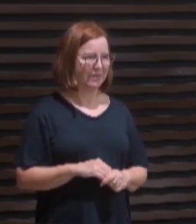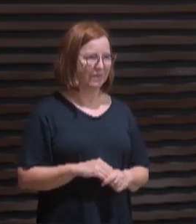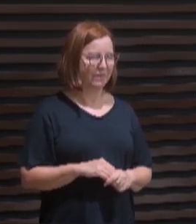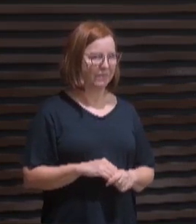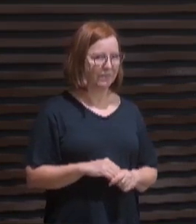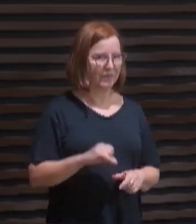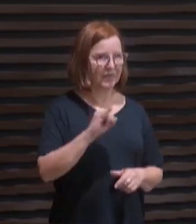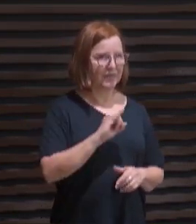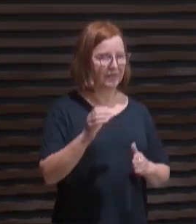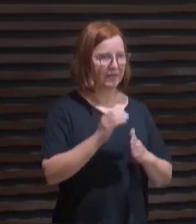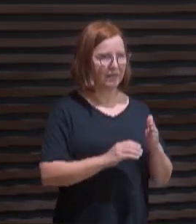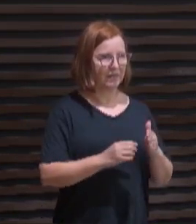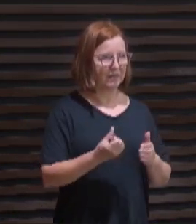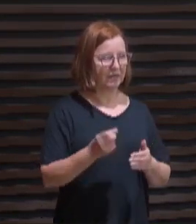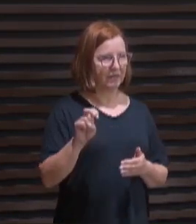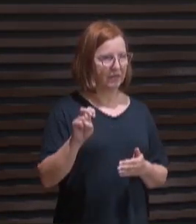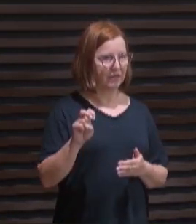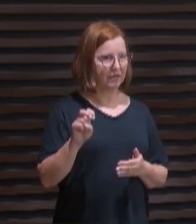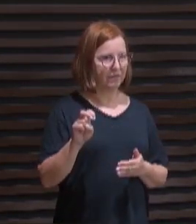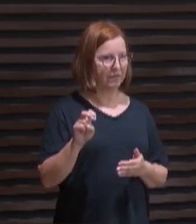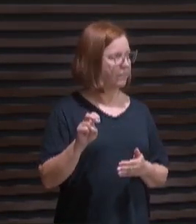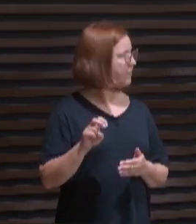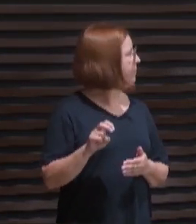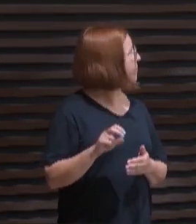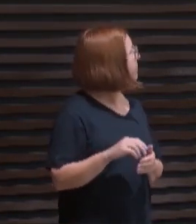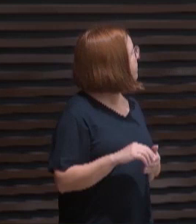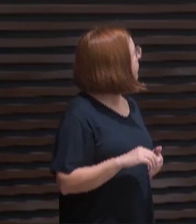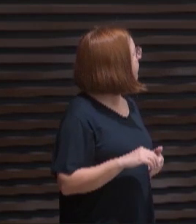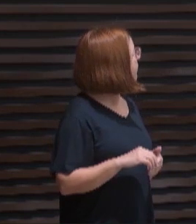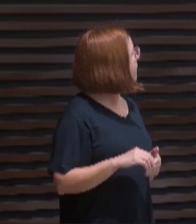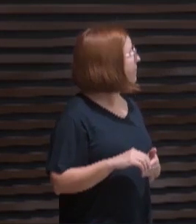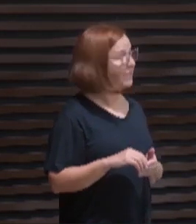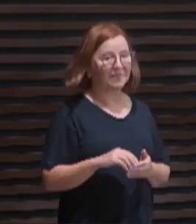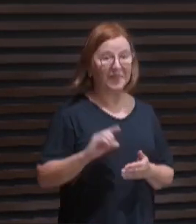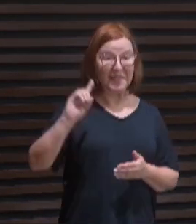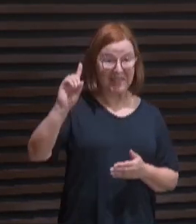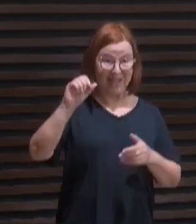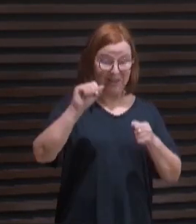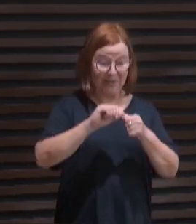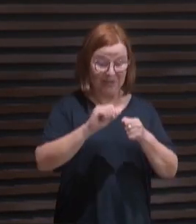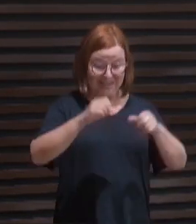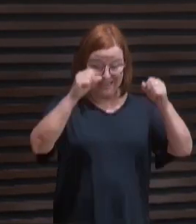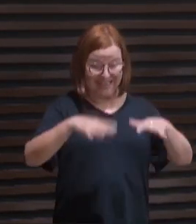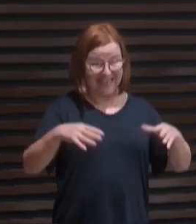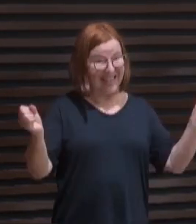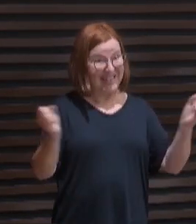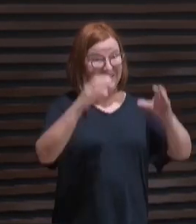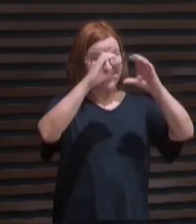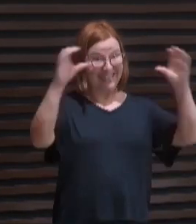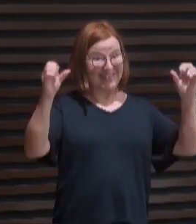Isaías 65, 17, ele diz: pois eis que eu crio novos céus e nova